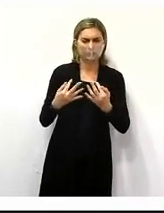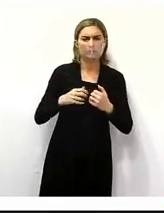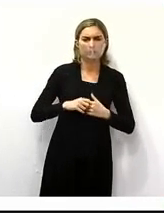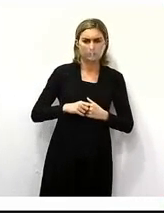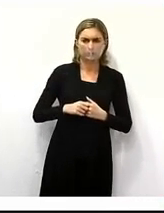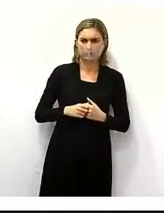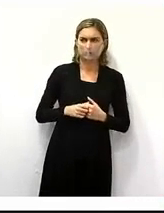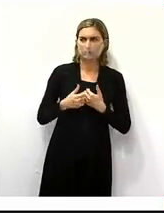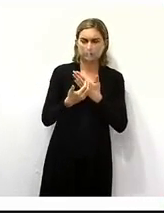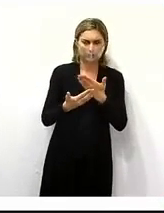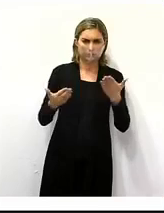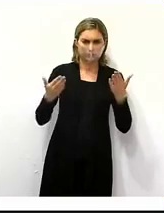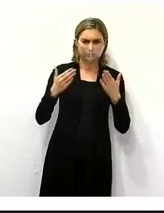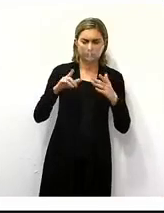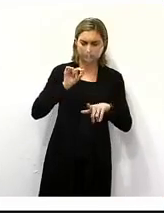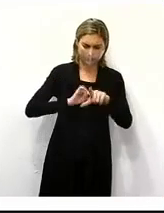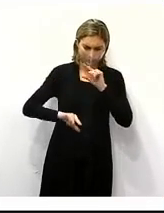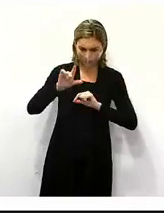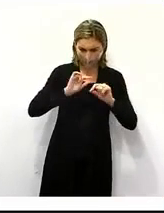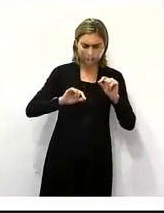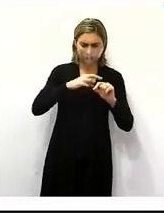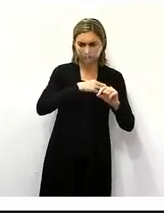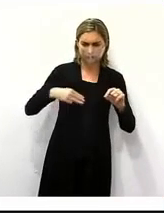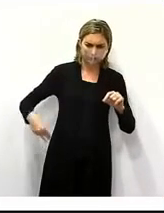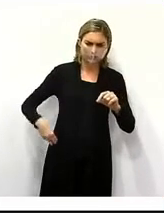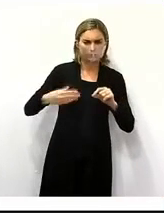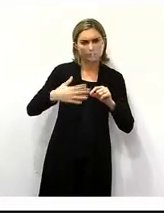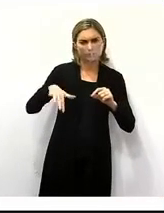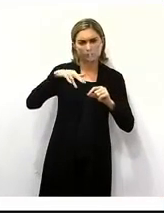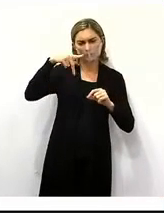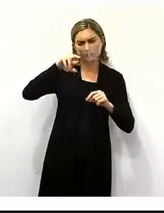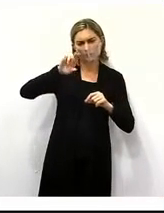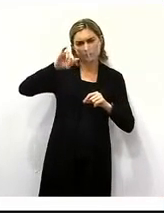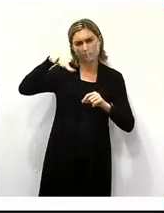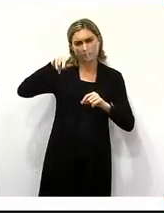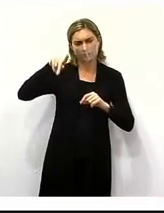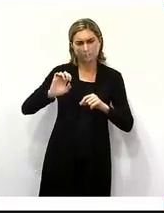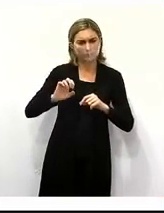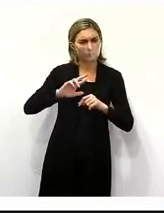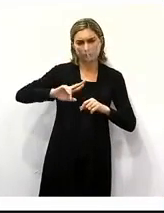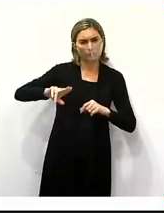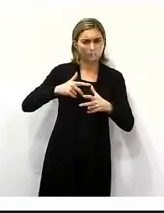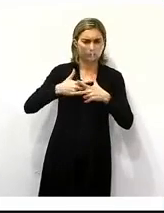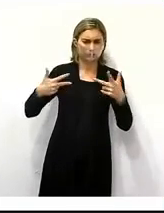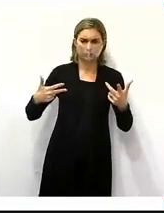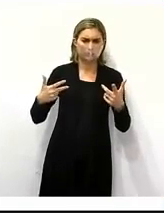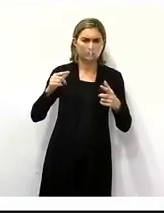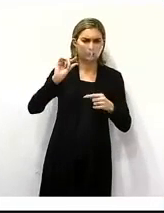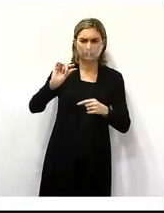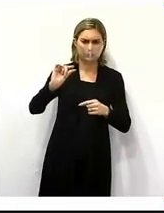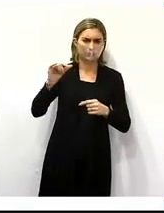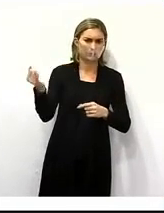seguinte: a escolha dos ministros por parte de um príncipe não é uma coisa de pouca